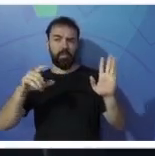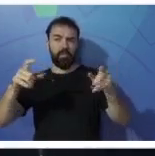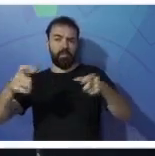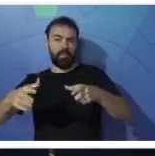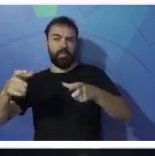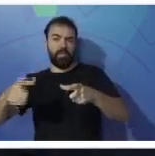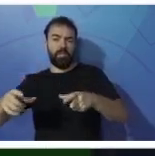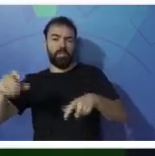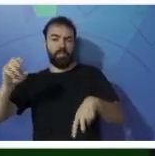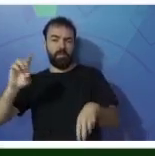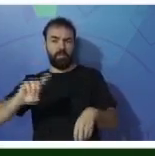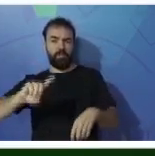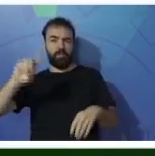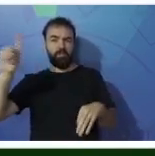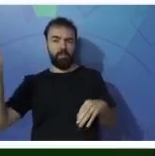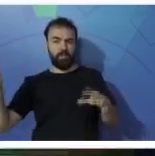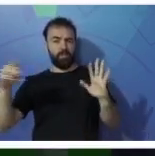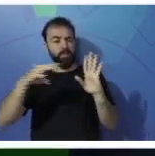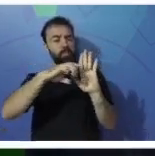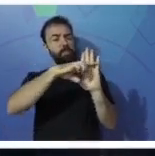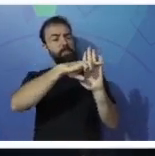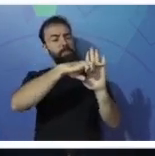Local e data,